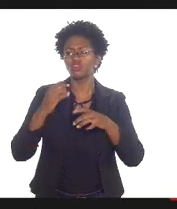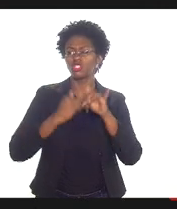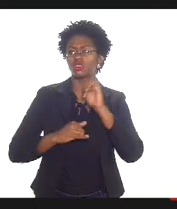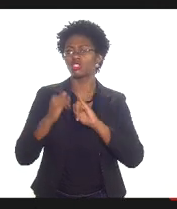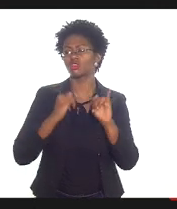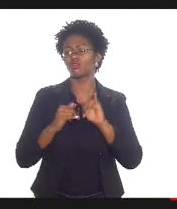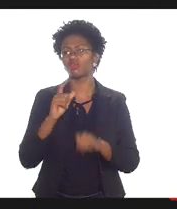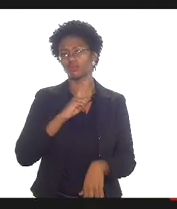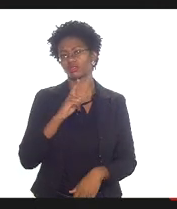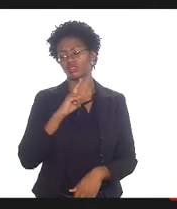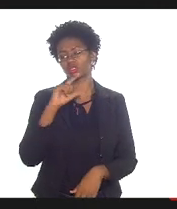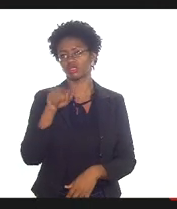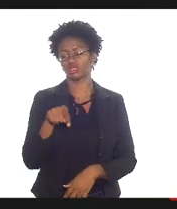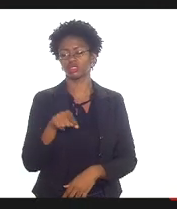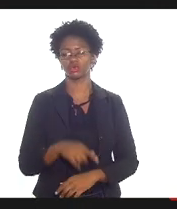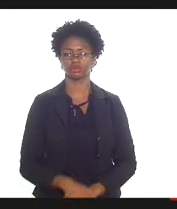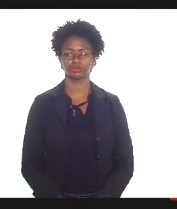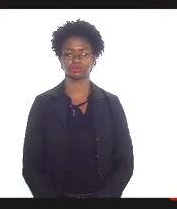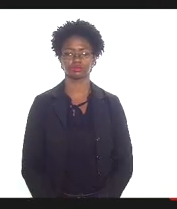Né?